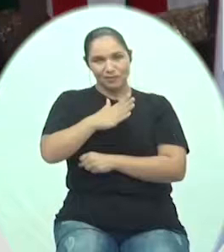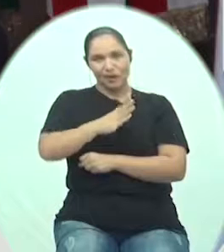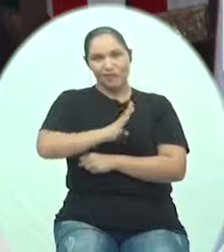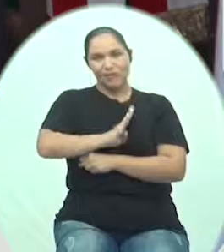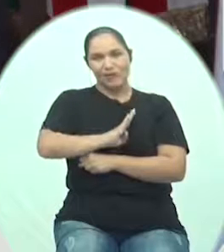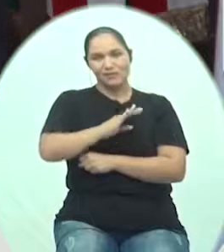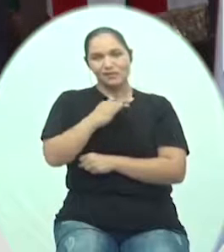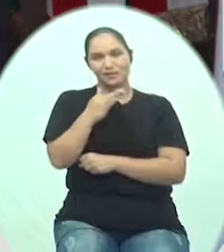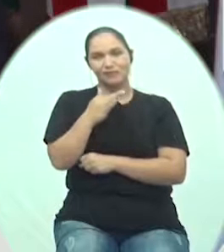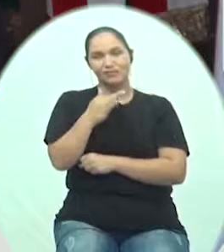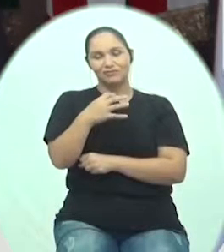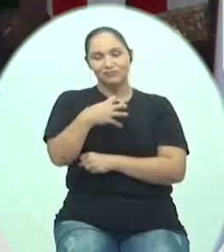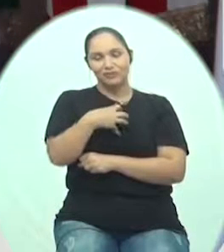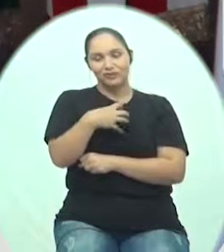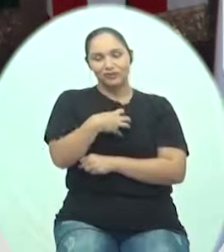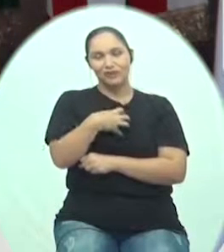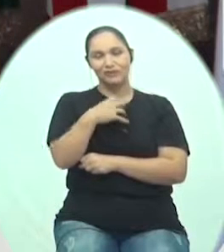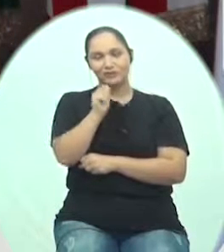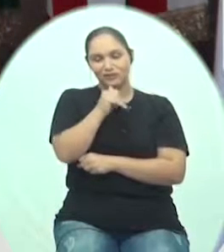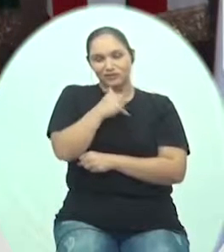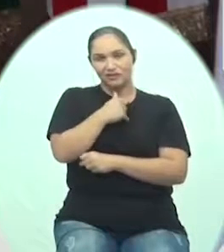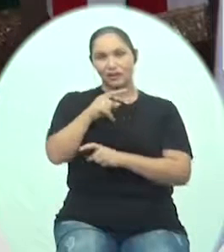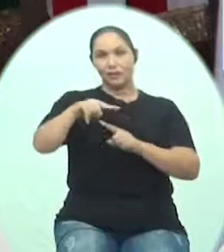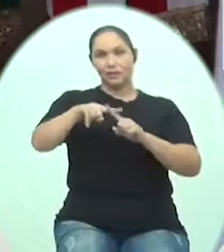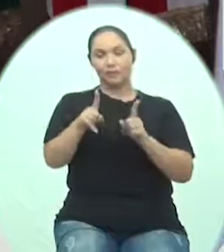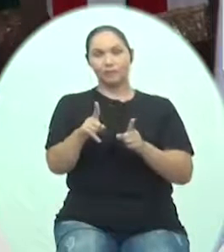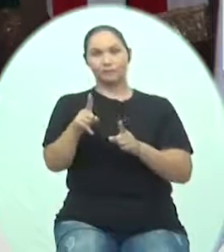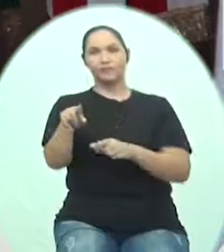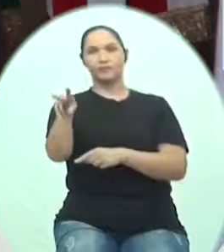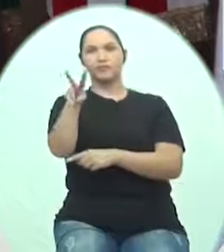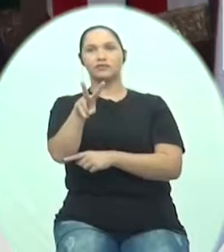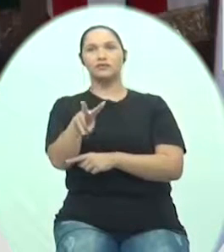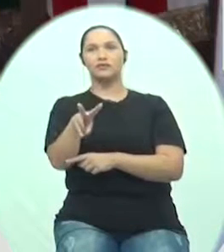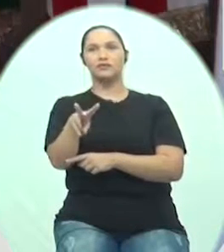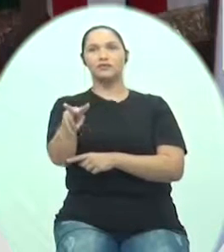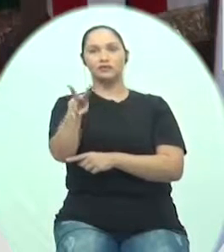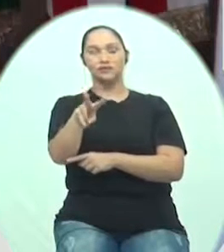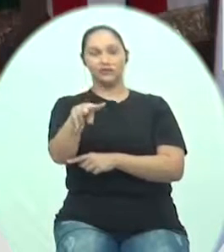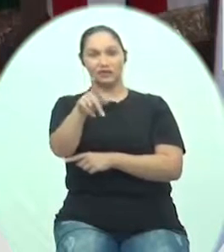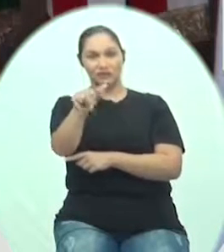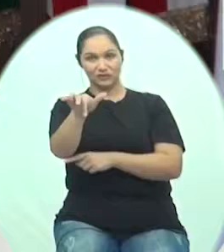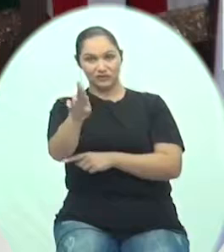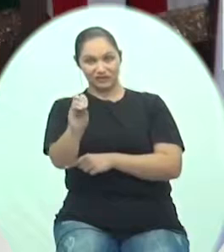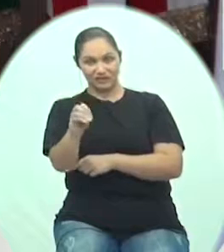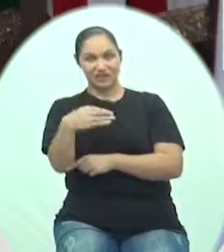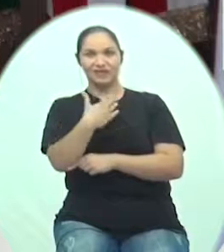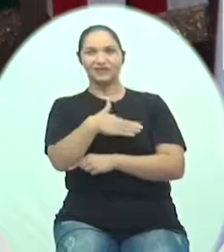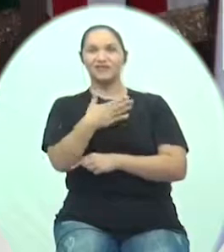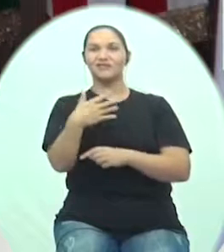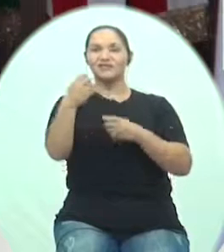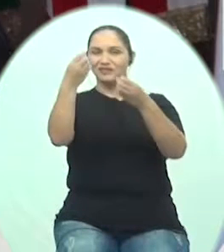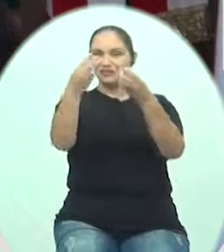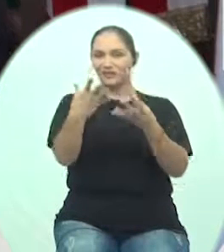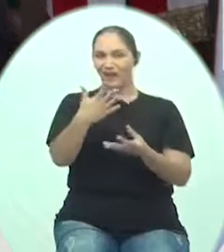parabenizar o vereador Zao e dizer que a minha mãe a Dona Lúcia Minoto também foi escolhedeiras